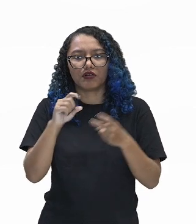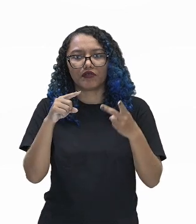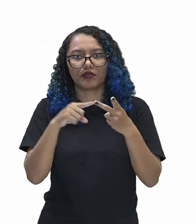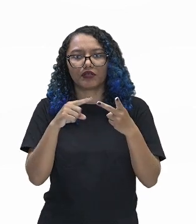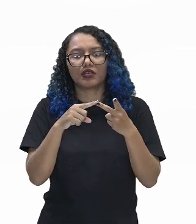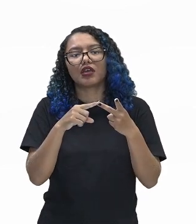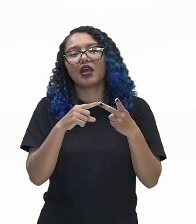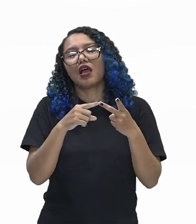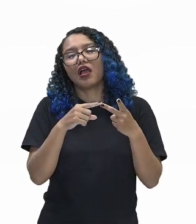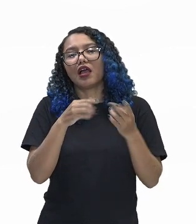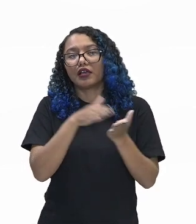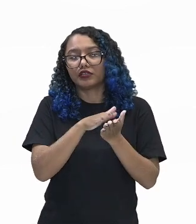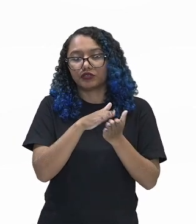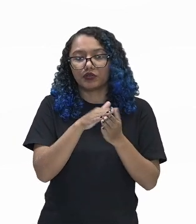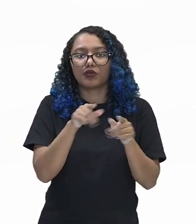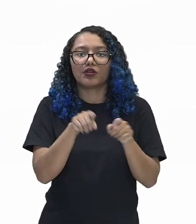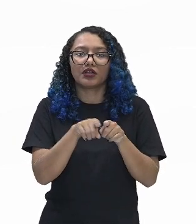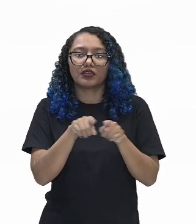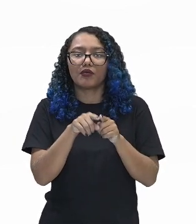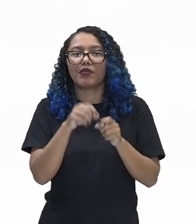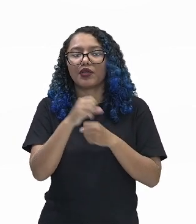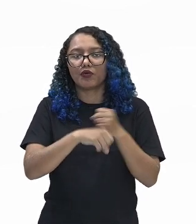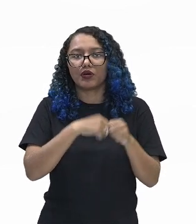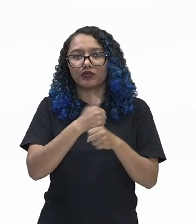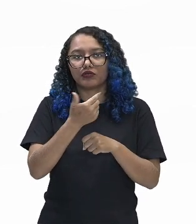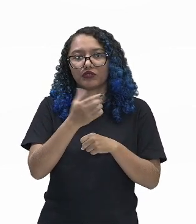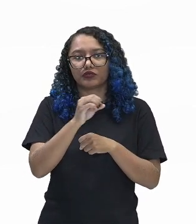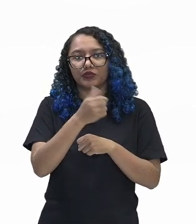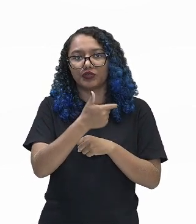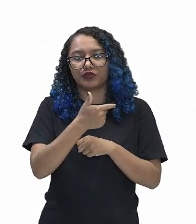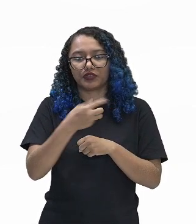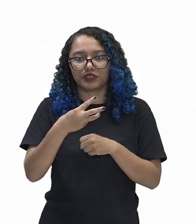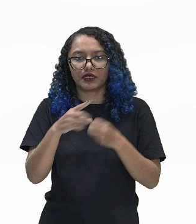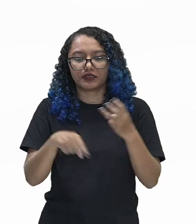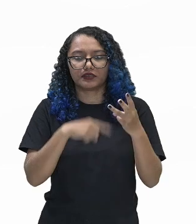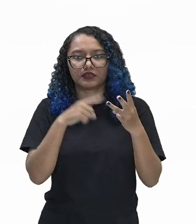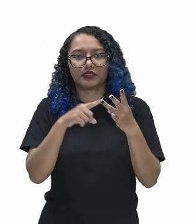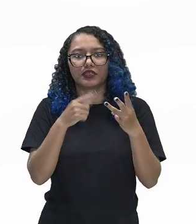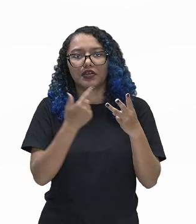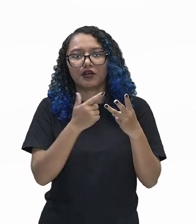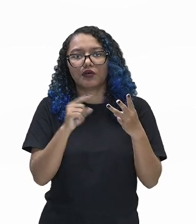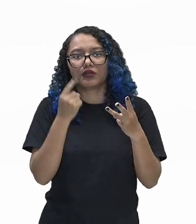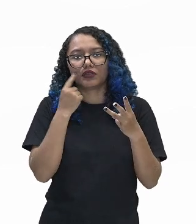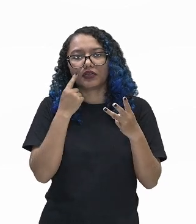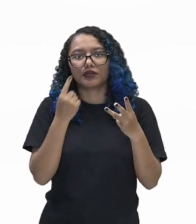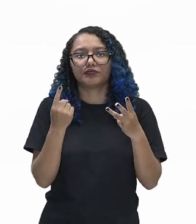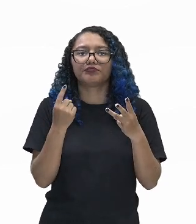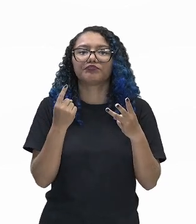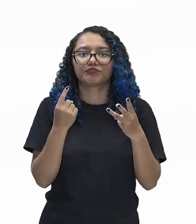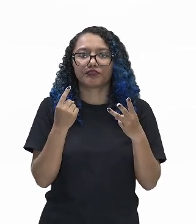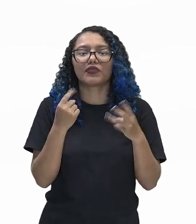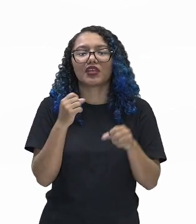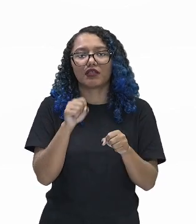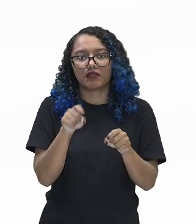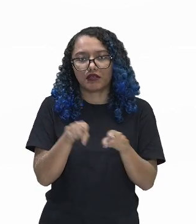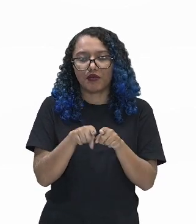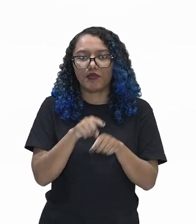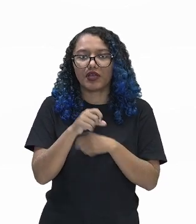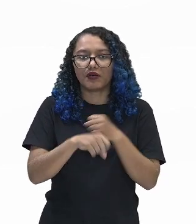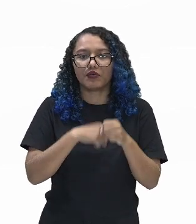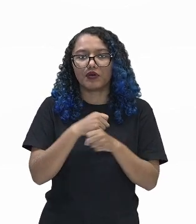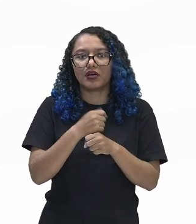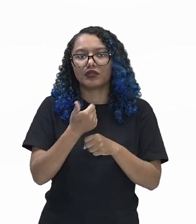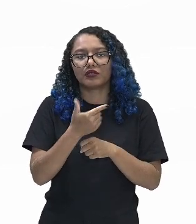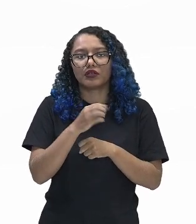E depois nós temos a outra obra, Originárias, vamos ver qual é a continuação, uma antologia